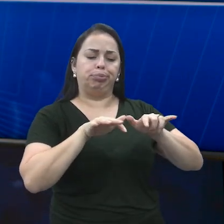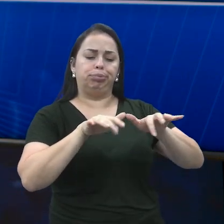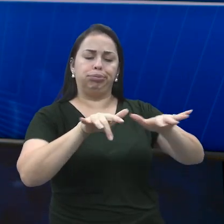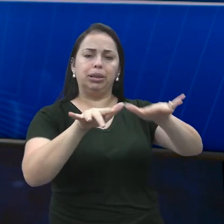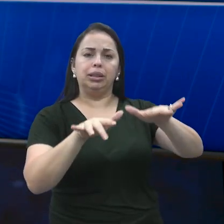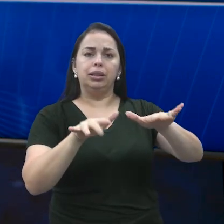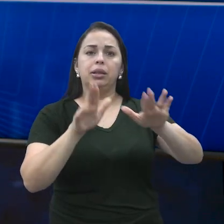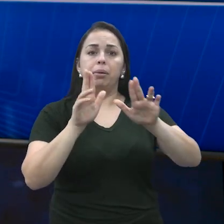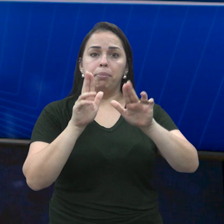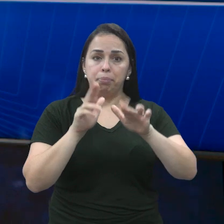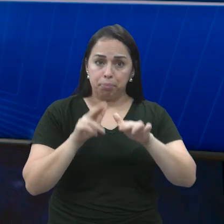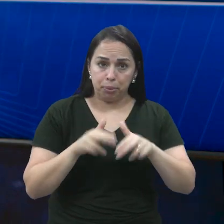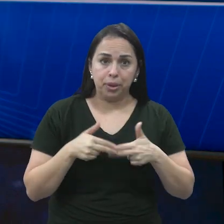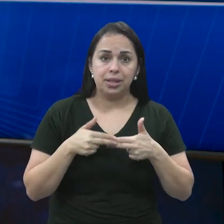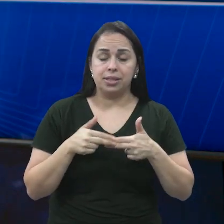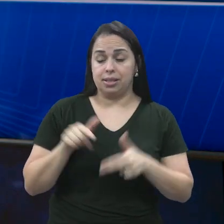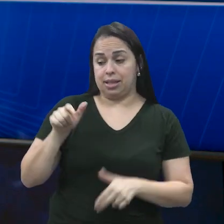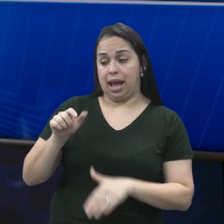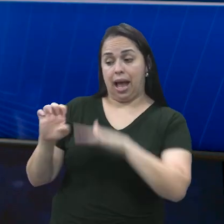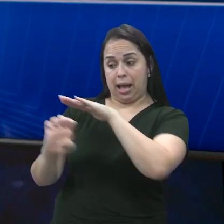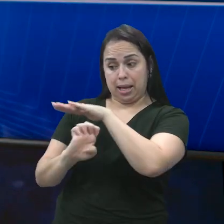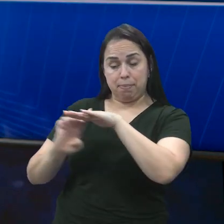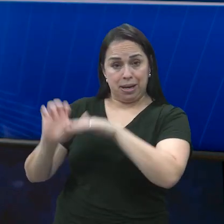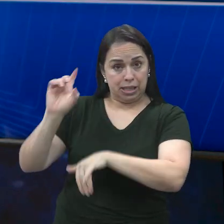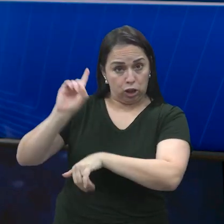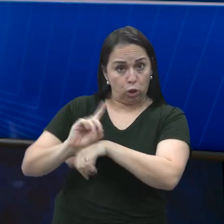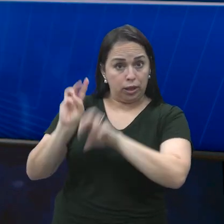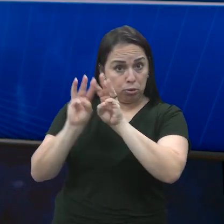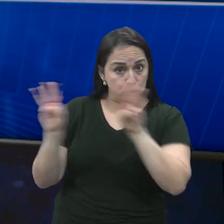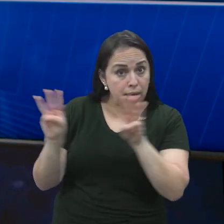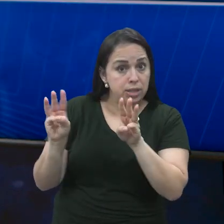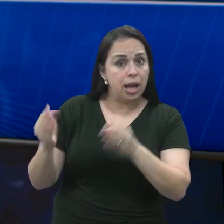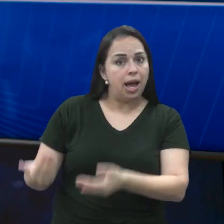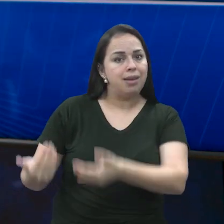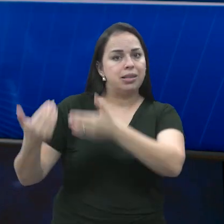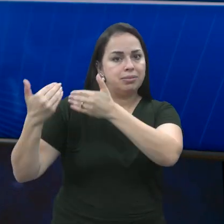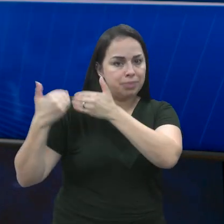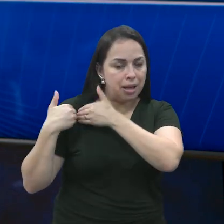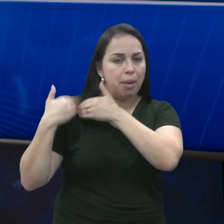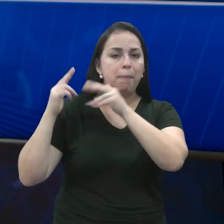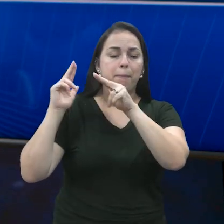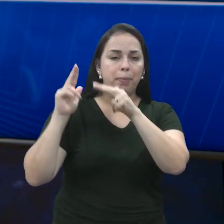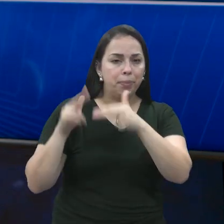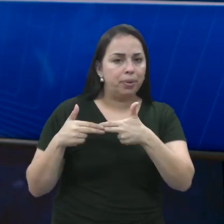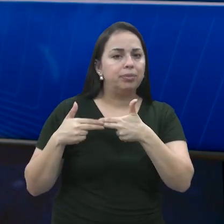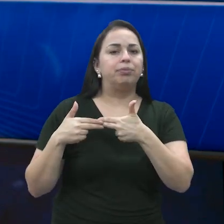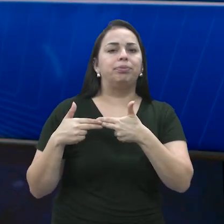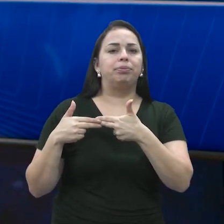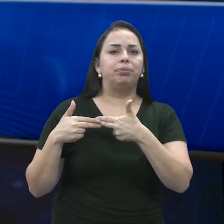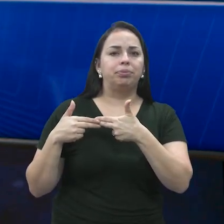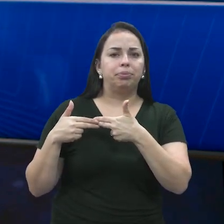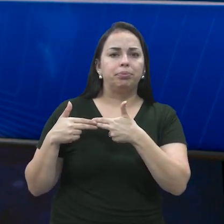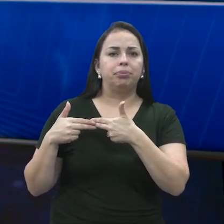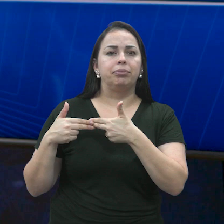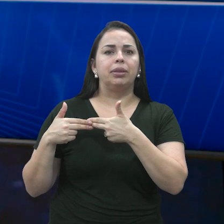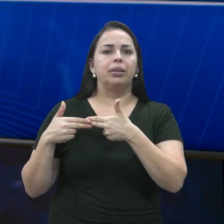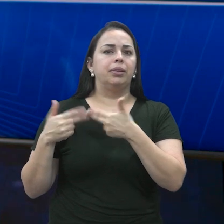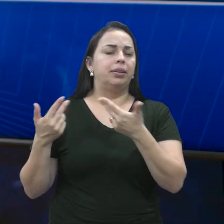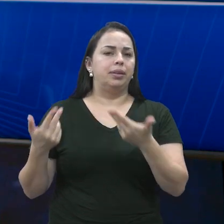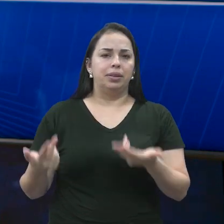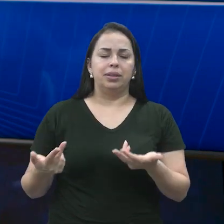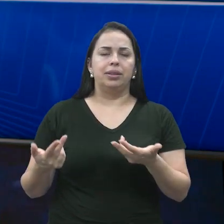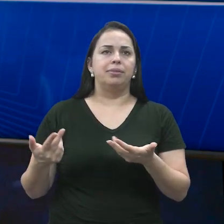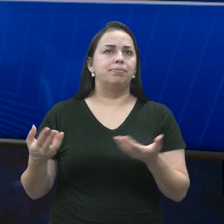desses conteúdos. Então, trazendo essa responsabilidade para a plataforma, a regulamentação ela faz com que as Big Techs,